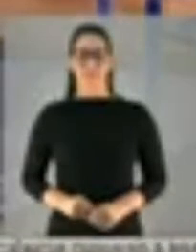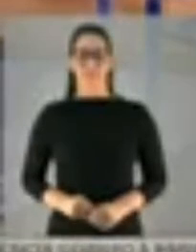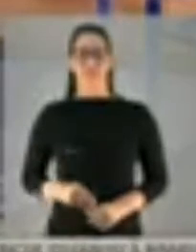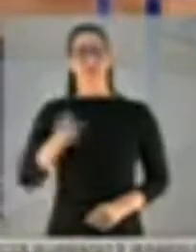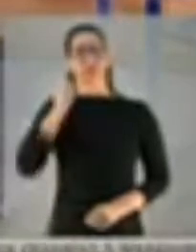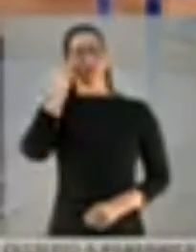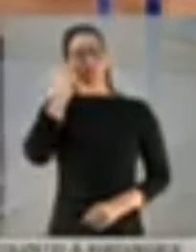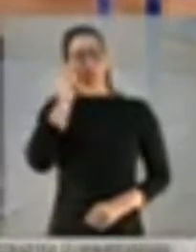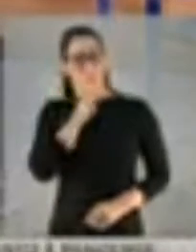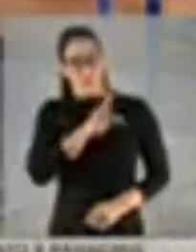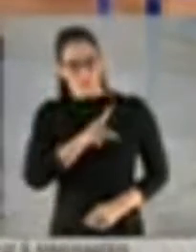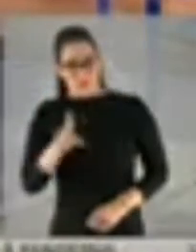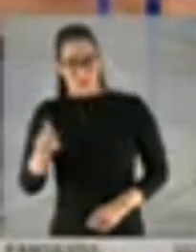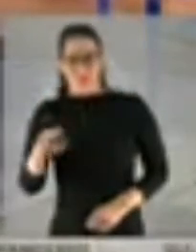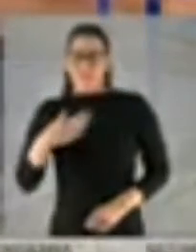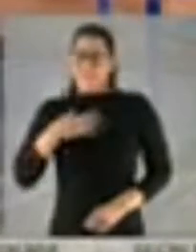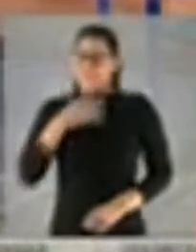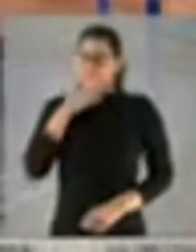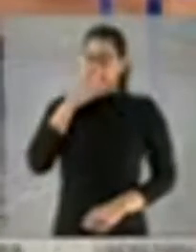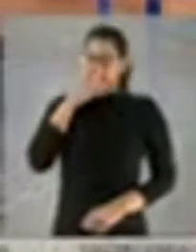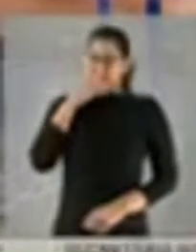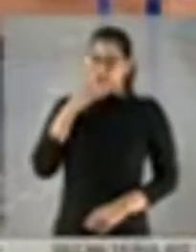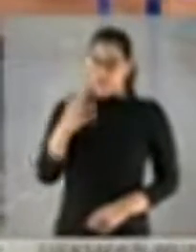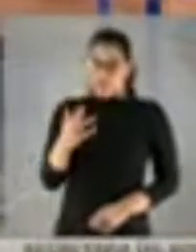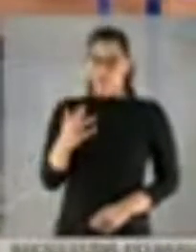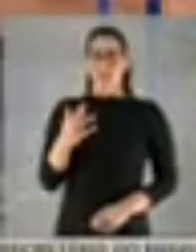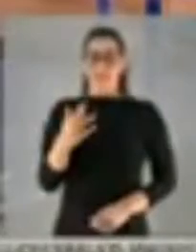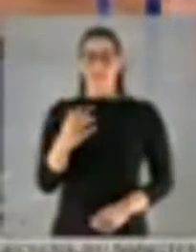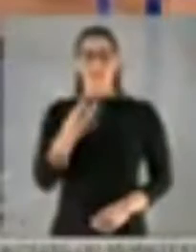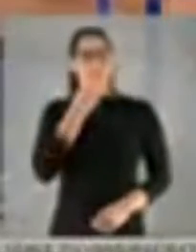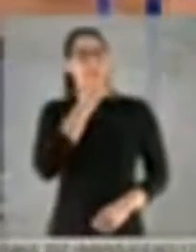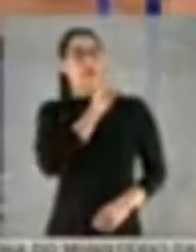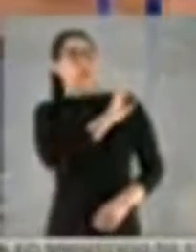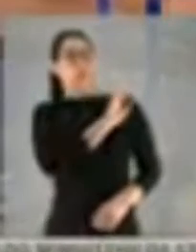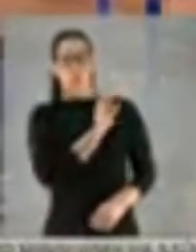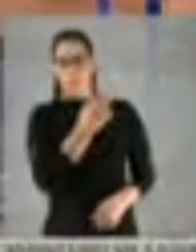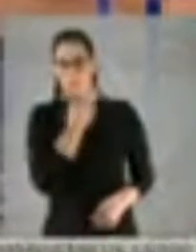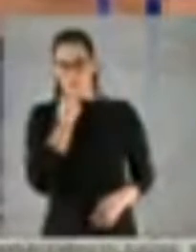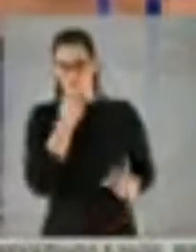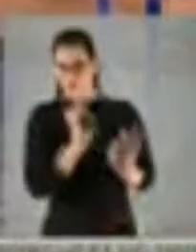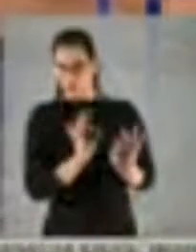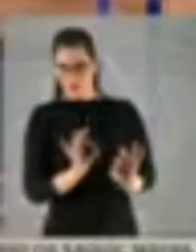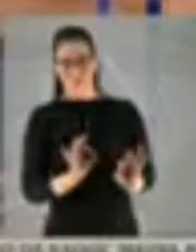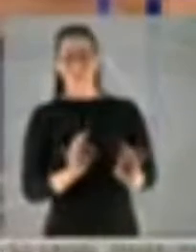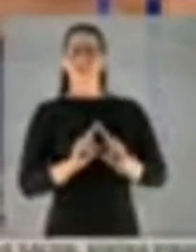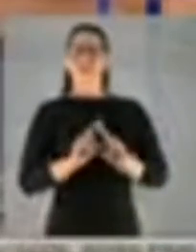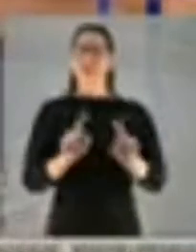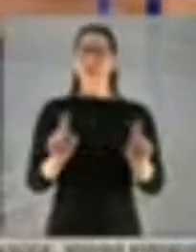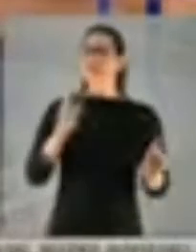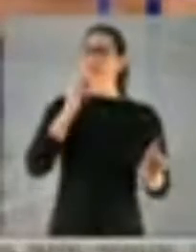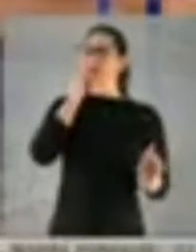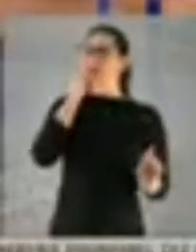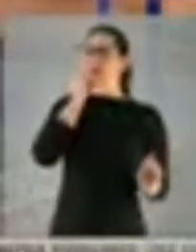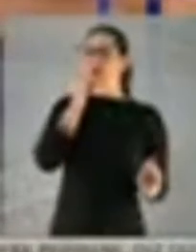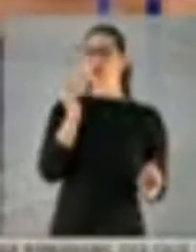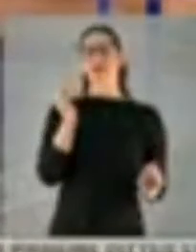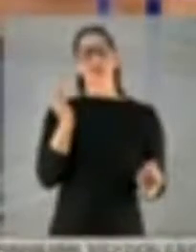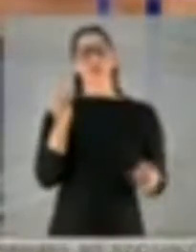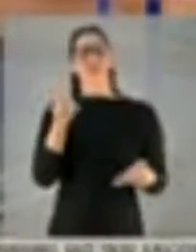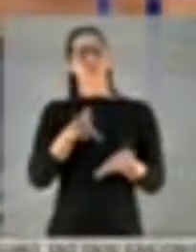Senhor presidente, me parece que, sem fazer nome, sem citar nome, parece que